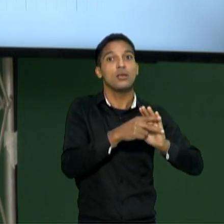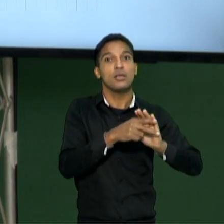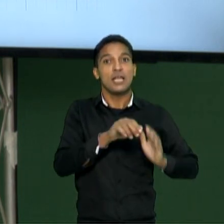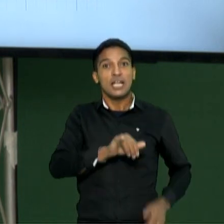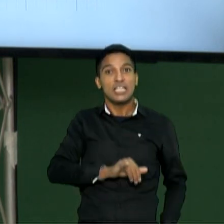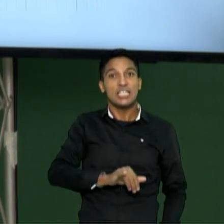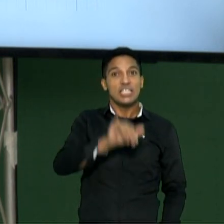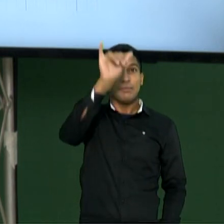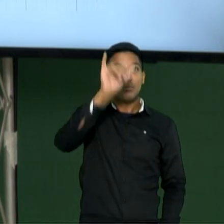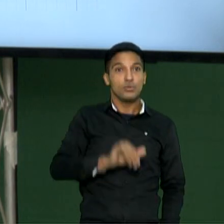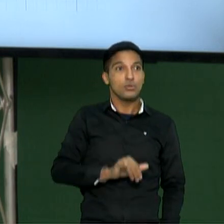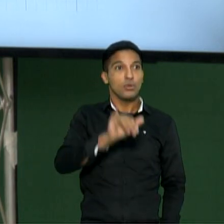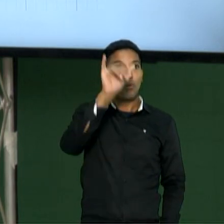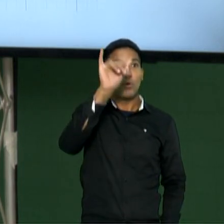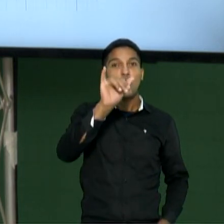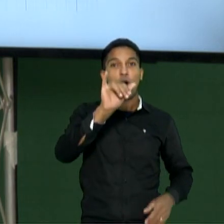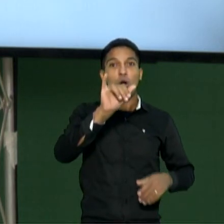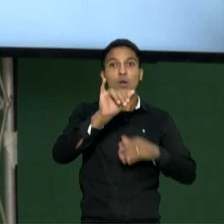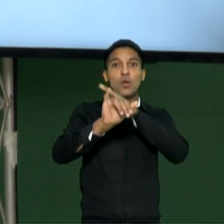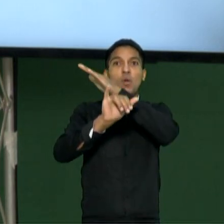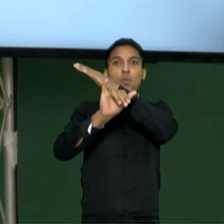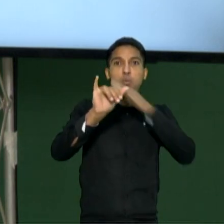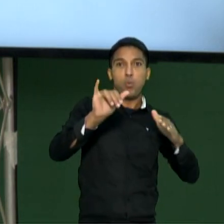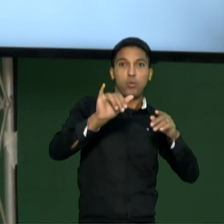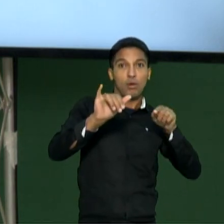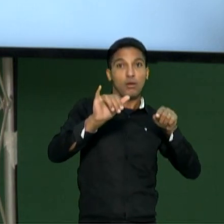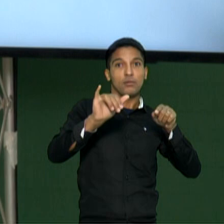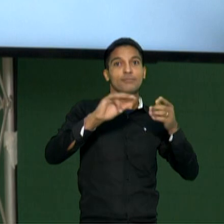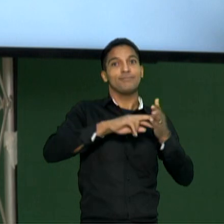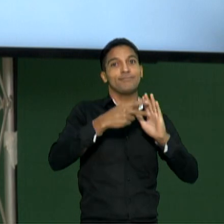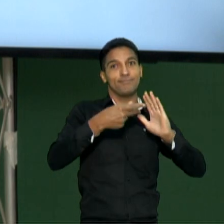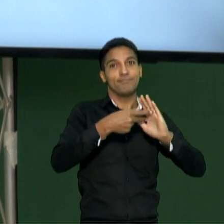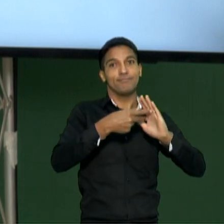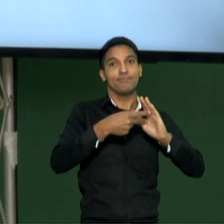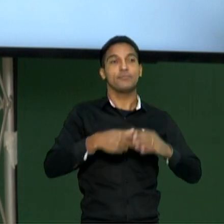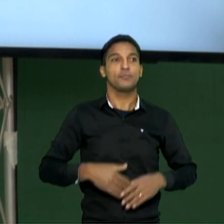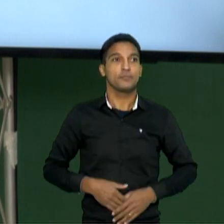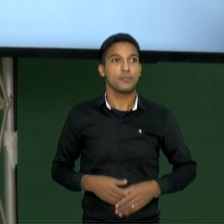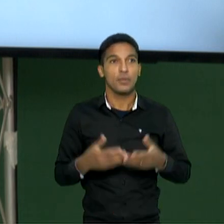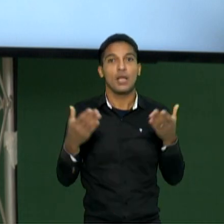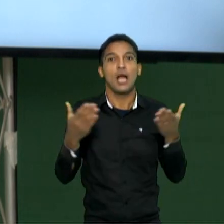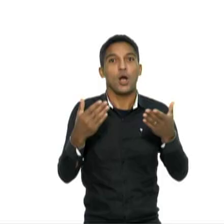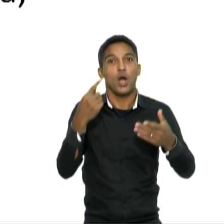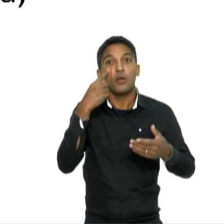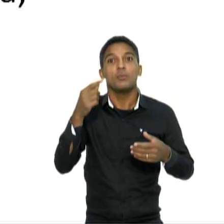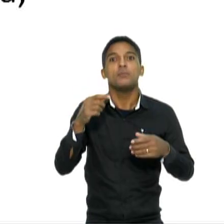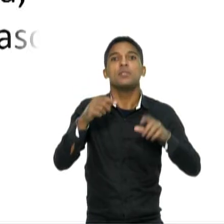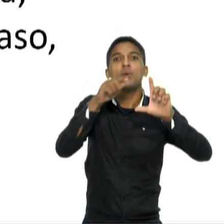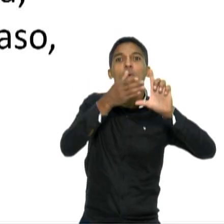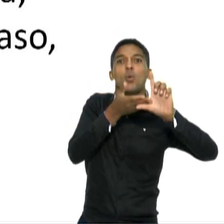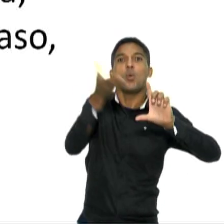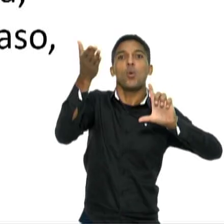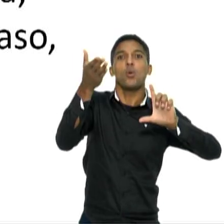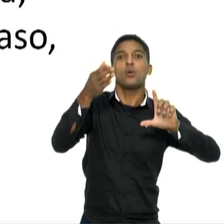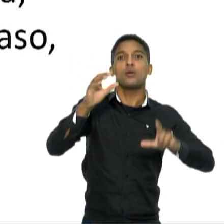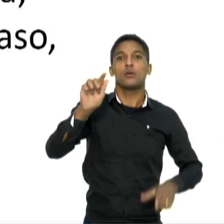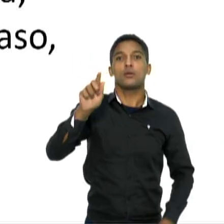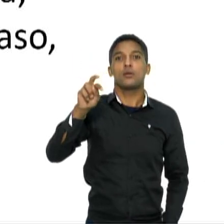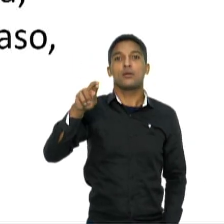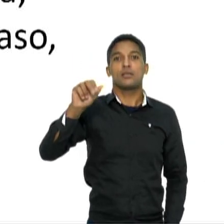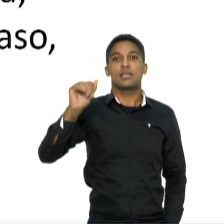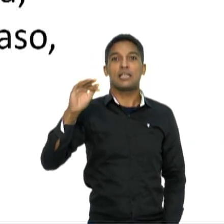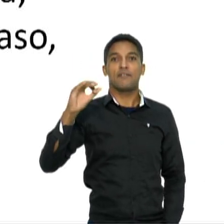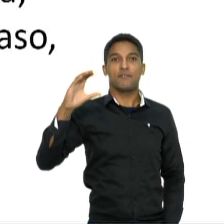Então, o coeficiente linear é o y igual a menos 1. Para concluir, né, está aí o gráfico. Só para